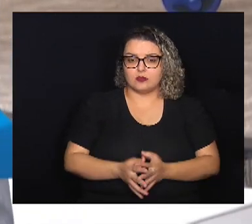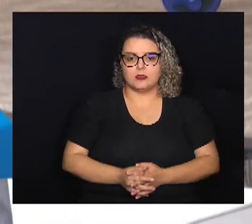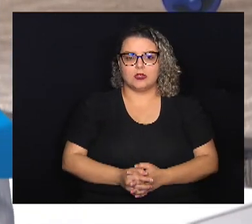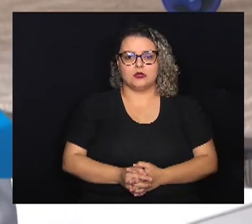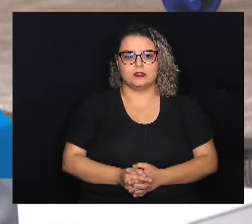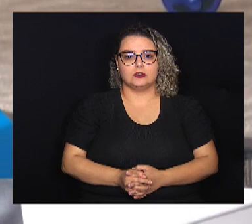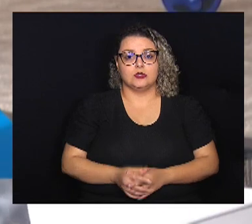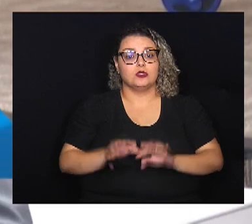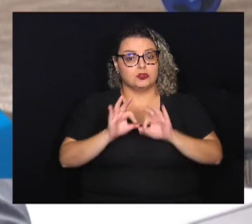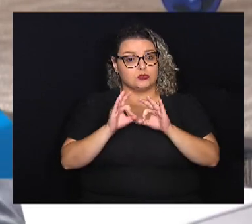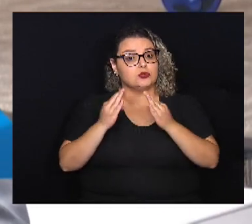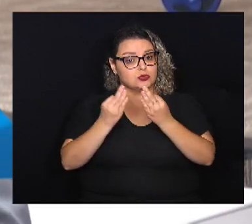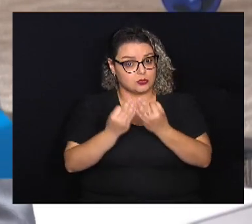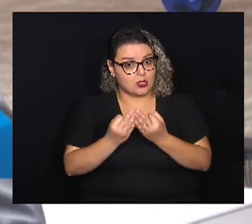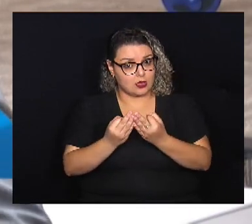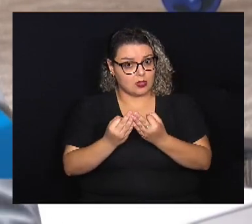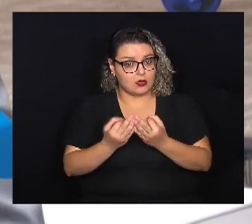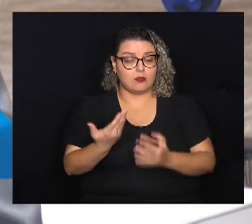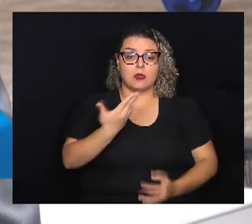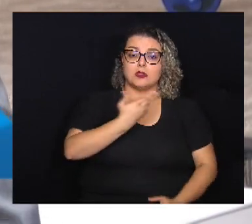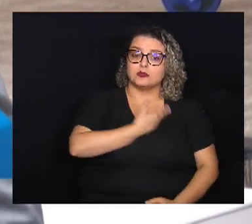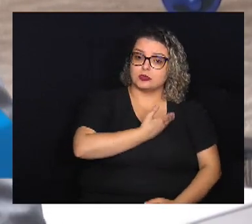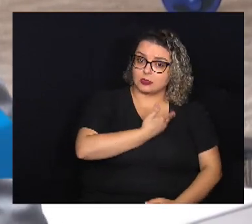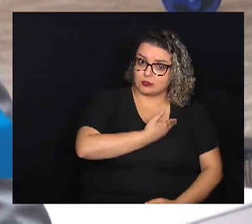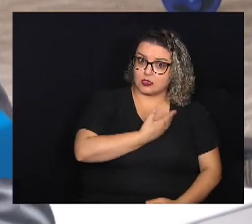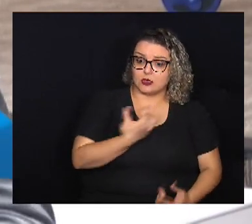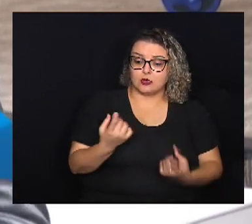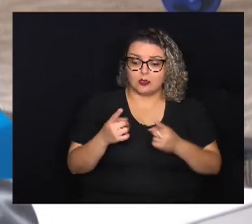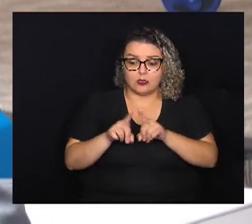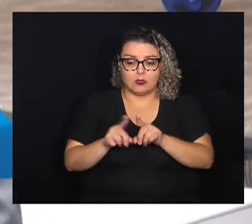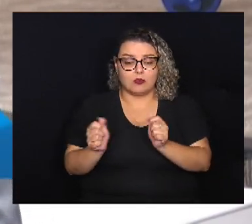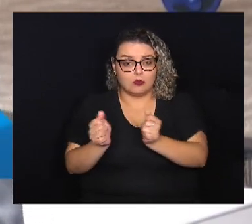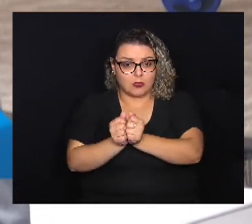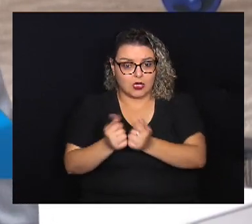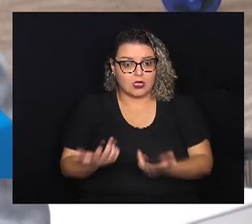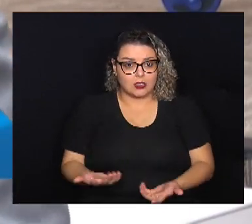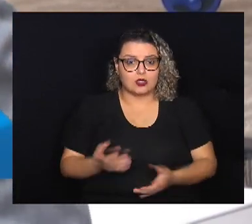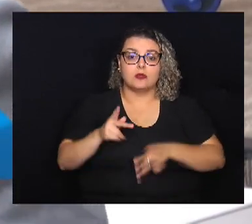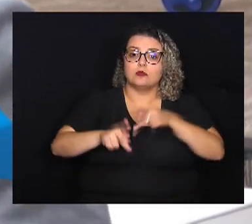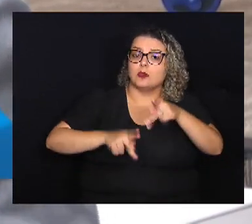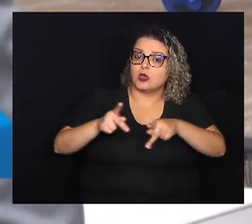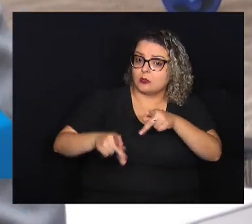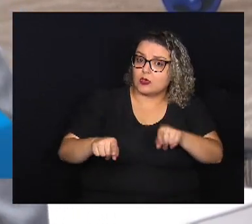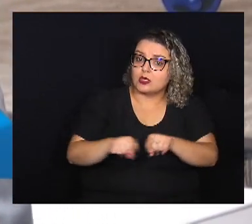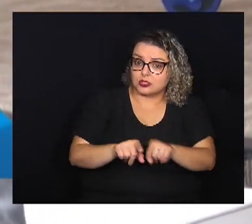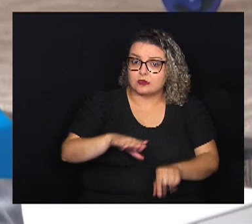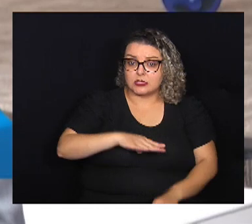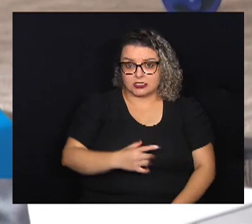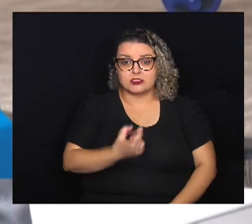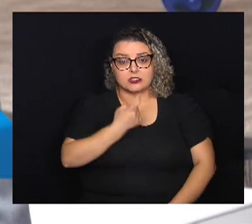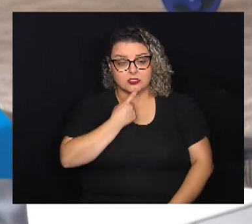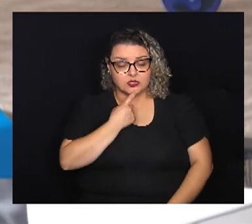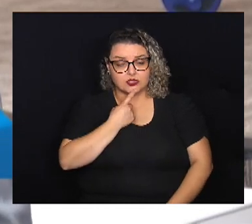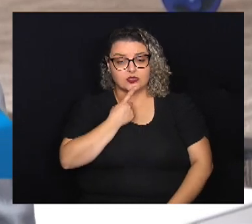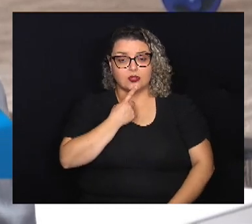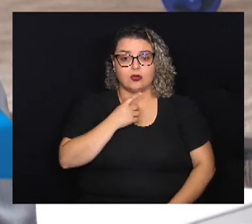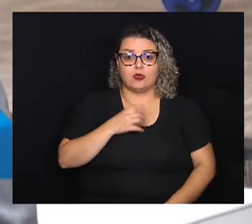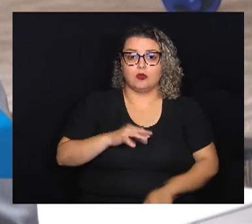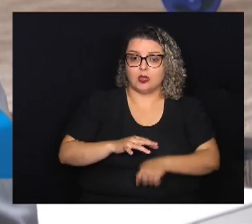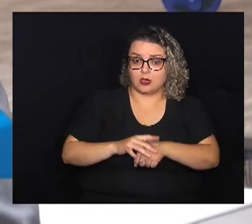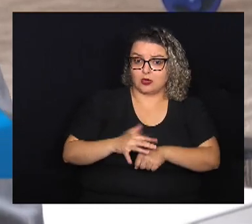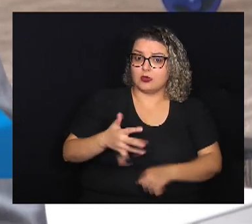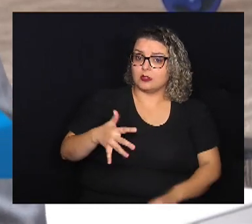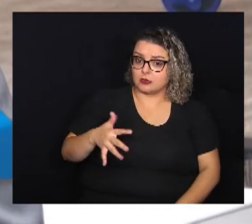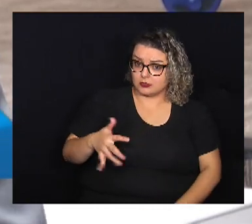familiares e para os amigos e próximos e para a população de Campinas, que o Parkinson é uma